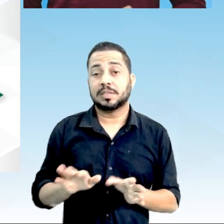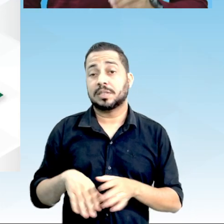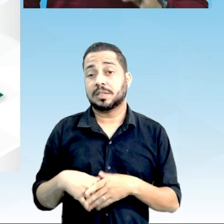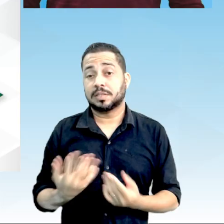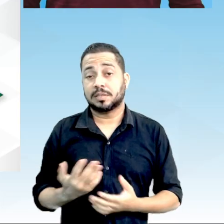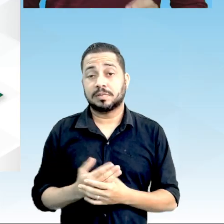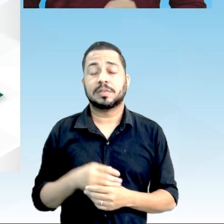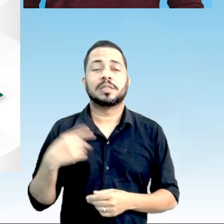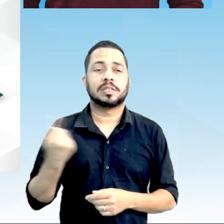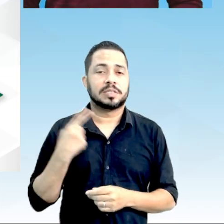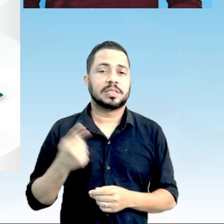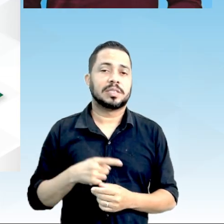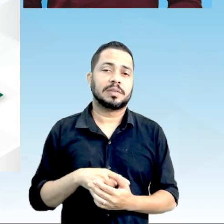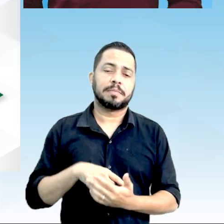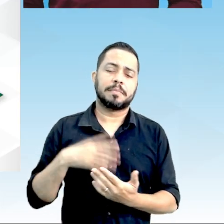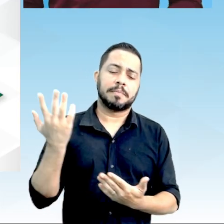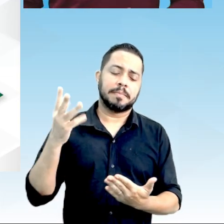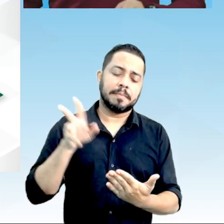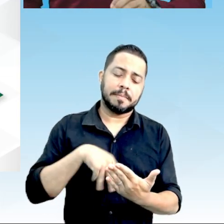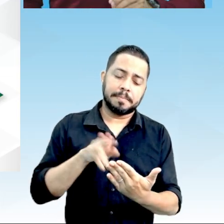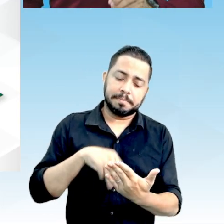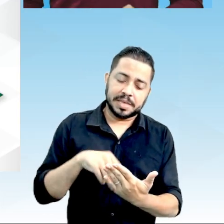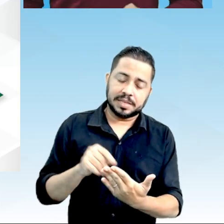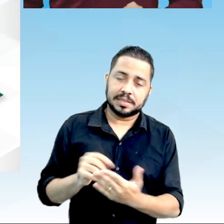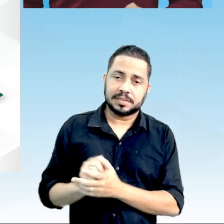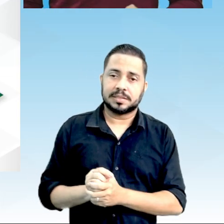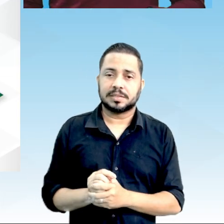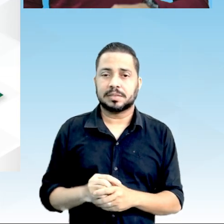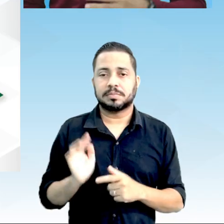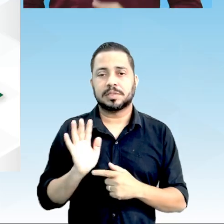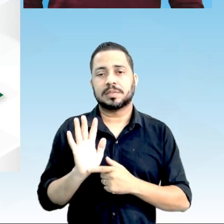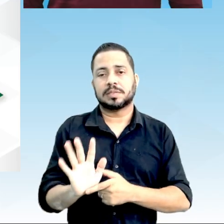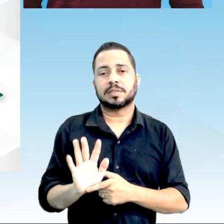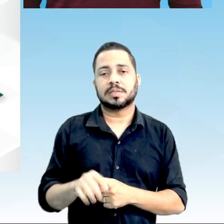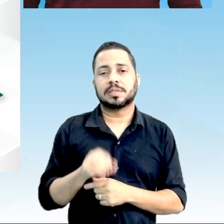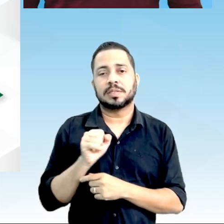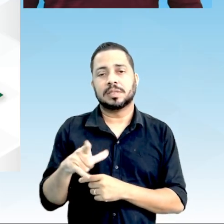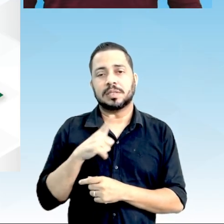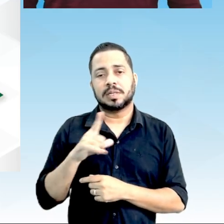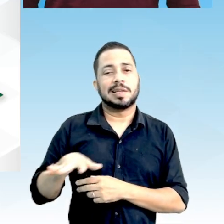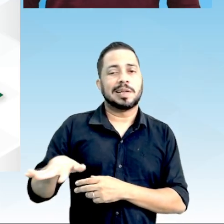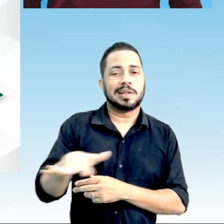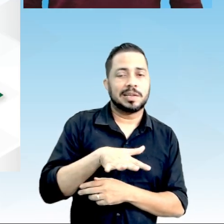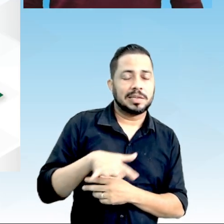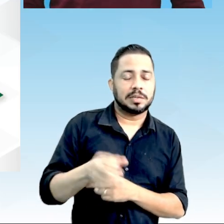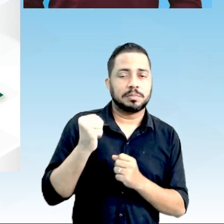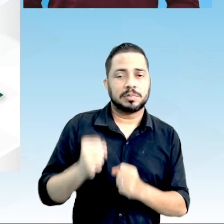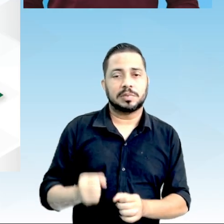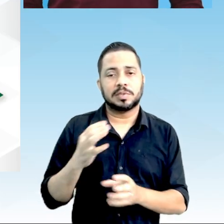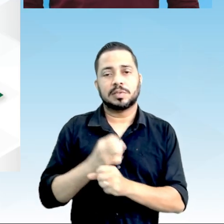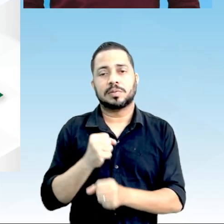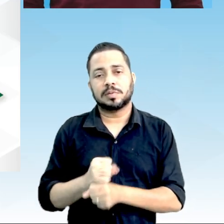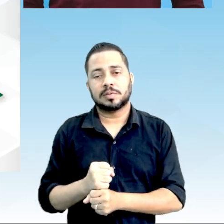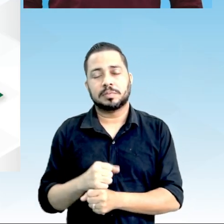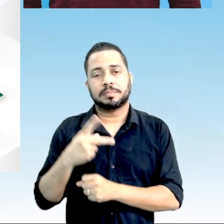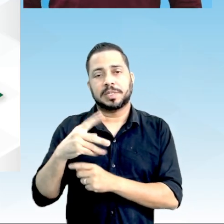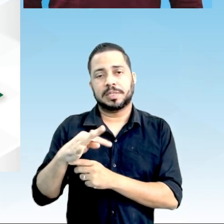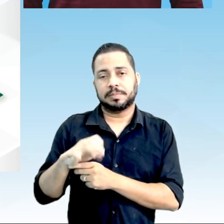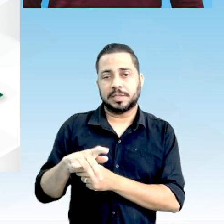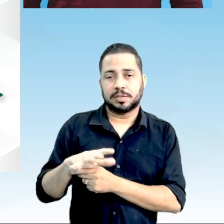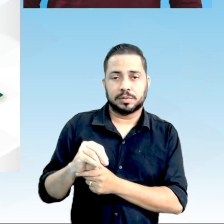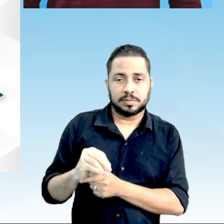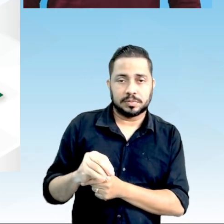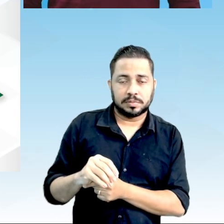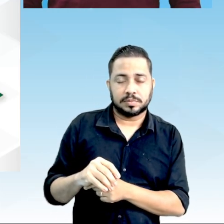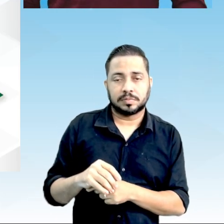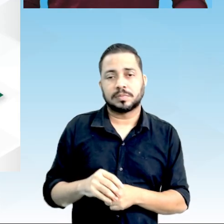normalmente a gente pinta a figura para indicar que ela tem superfície, ou seja, ela tem área, também posso calcular o perímetro e a área dessa